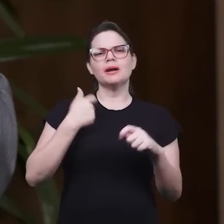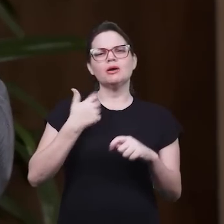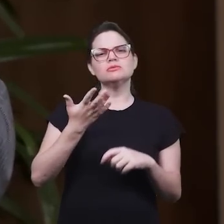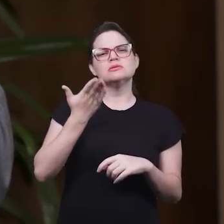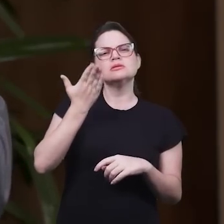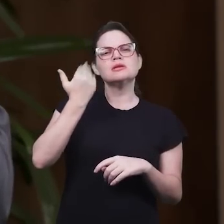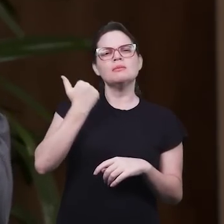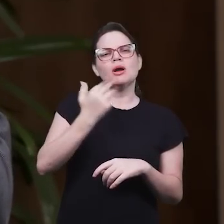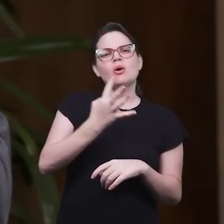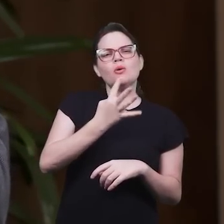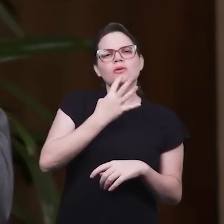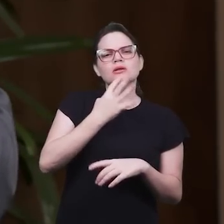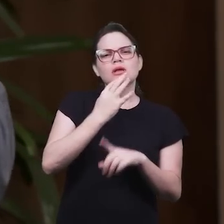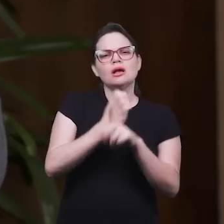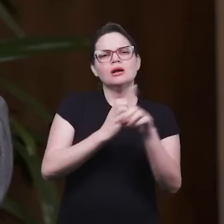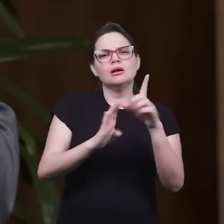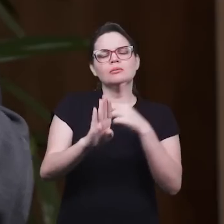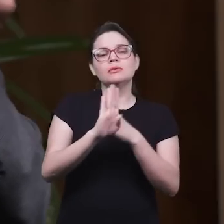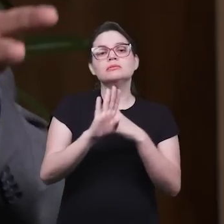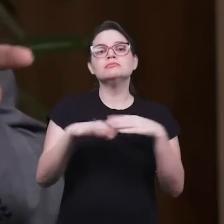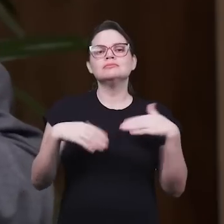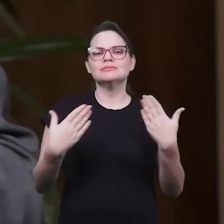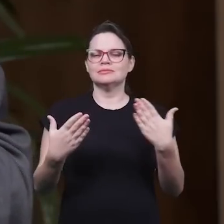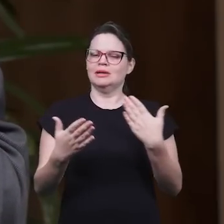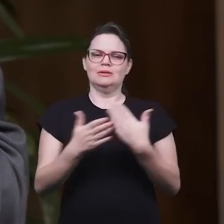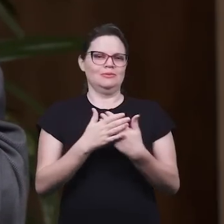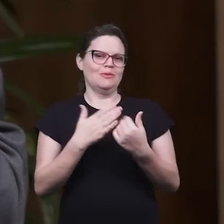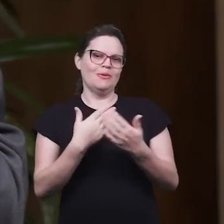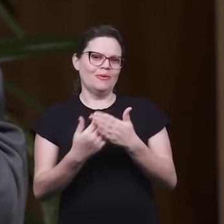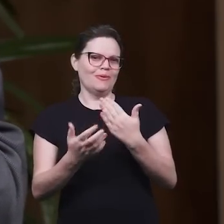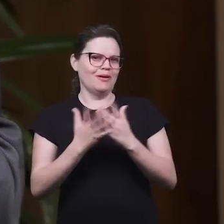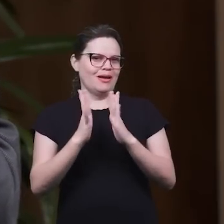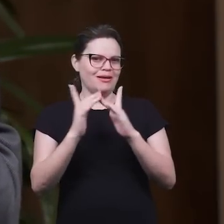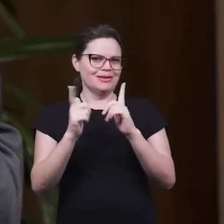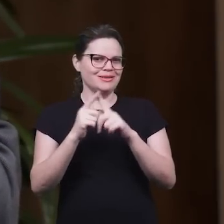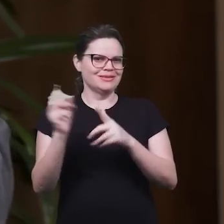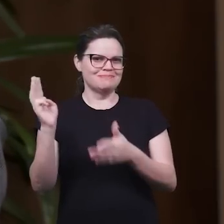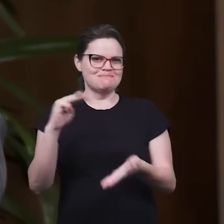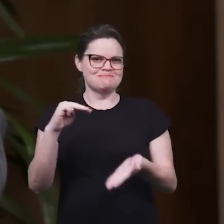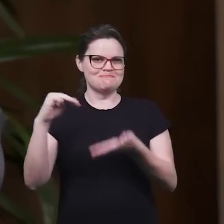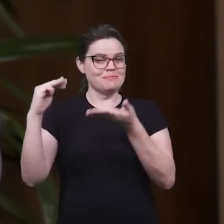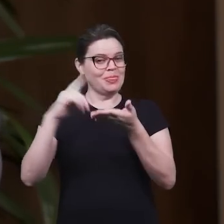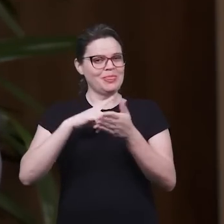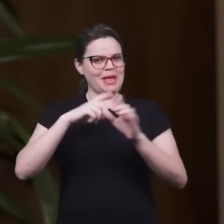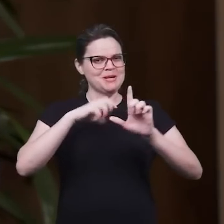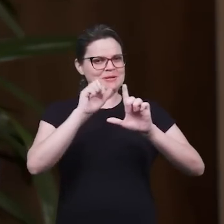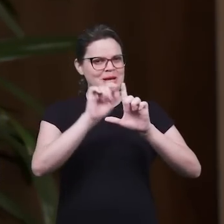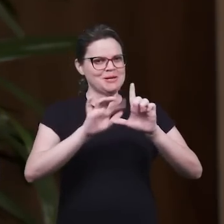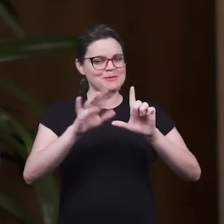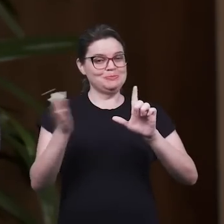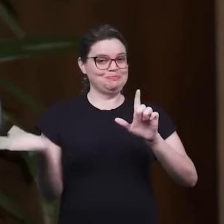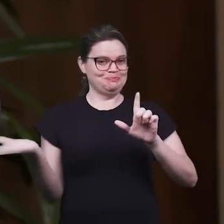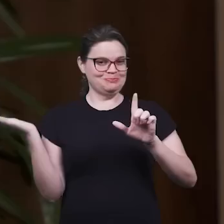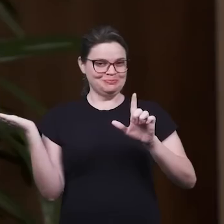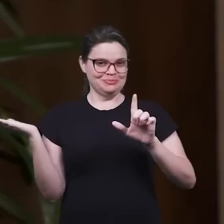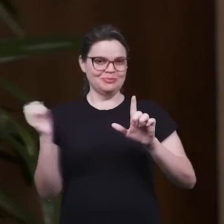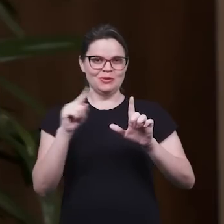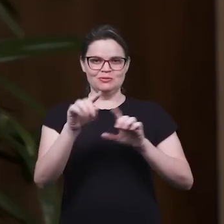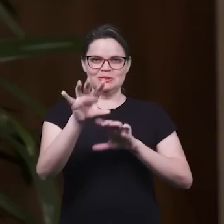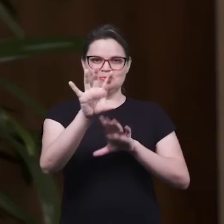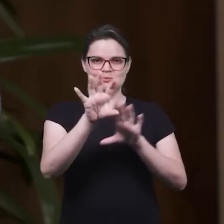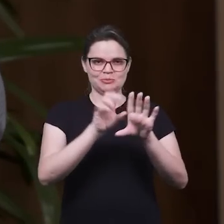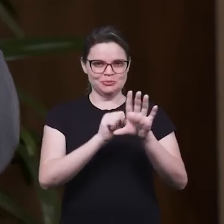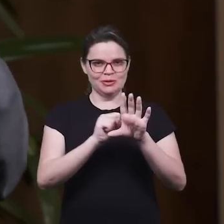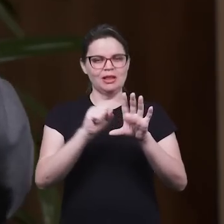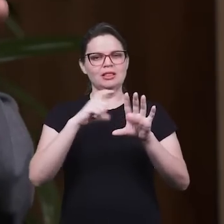a Escola Bíblica Dominical? Em qualquer uma de nossas igrejas está aqui um QR Code que você vai